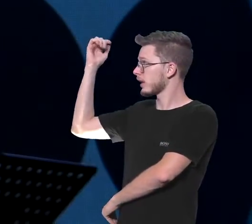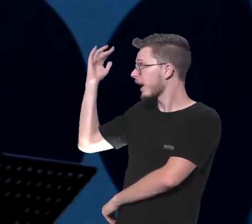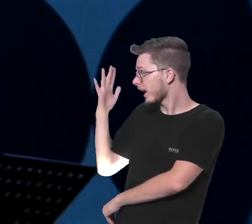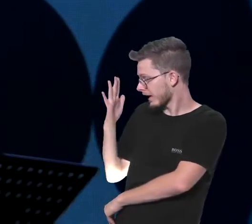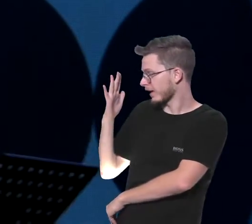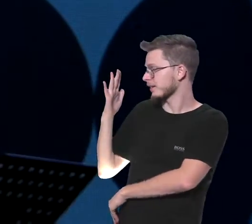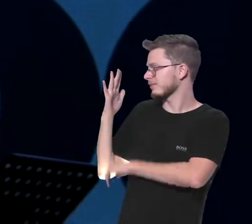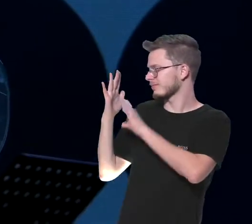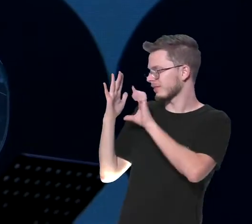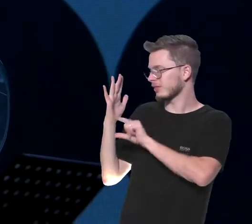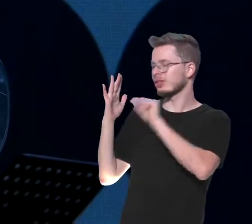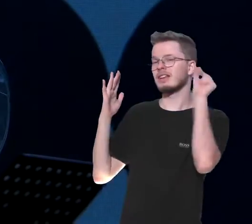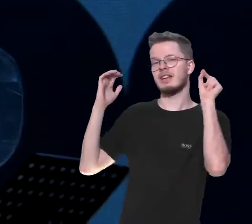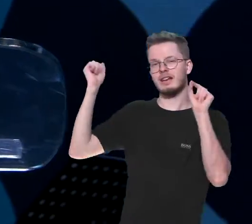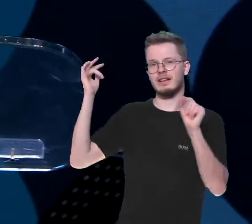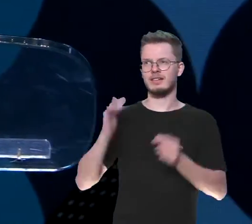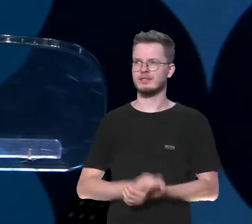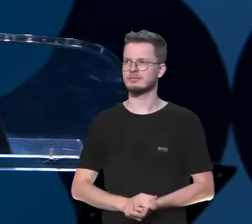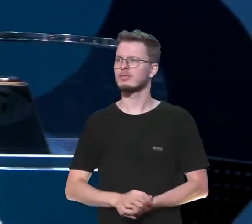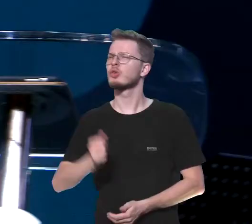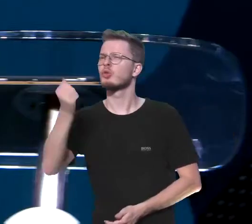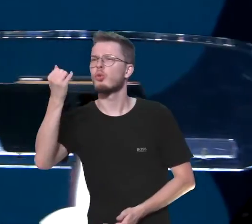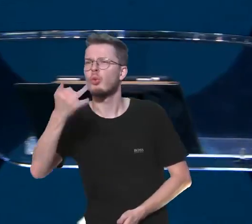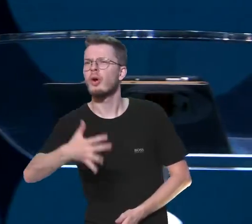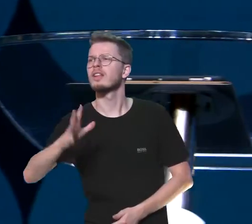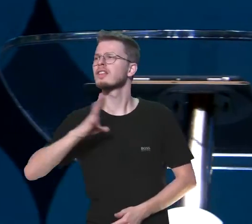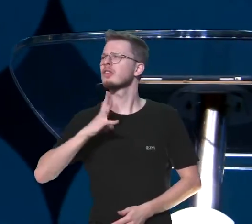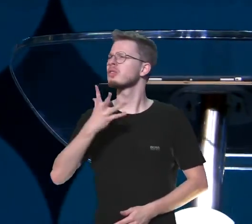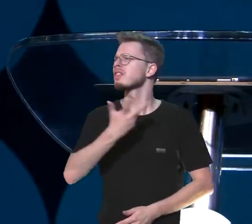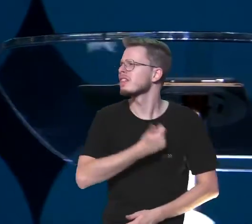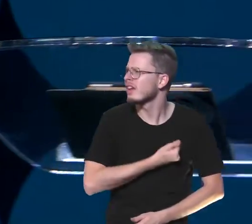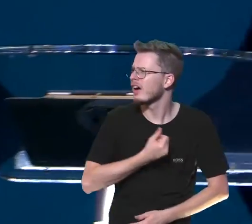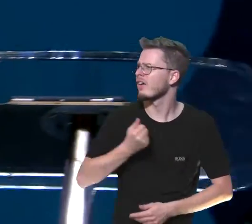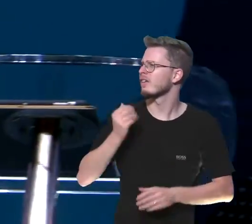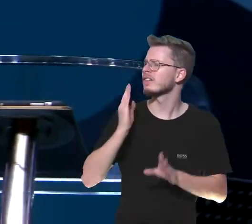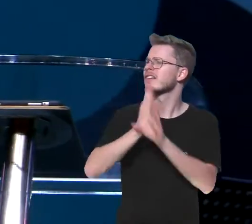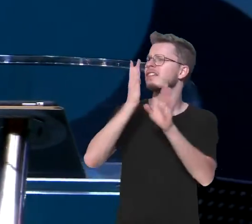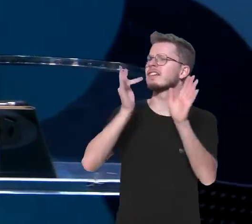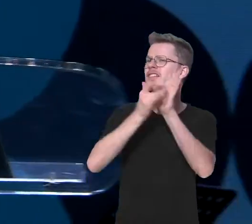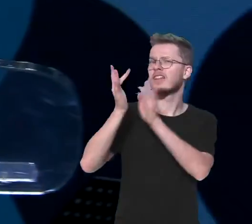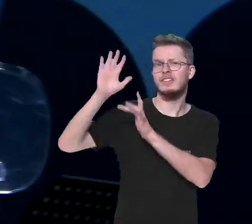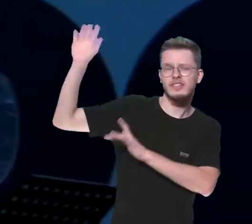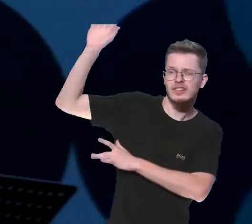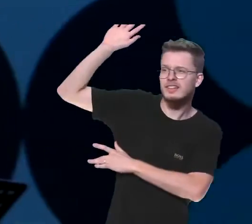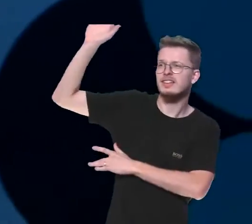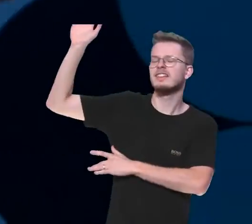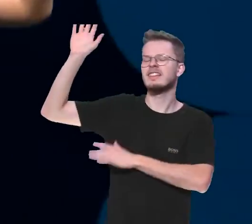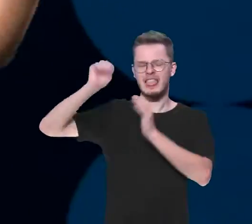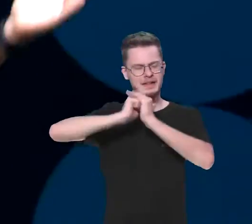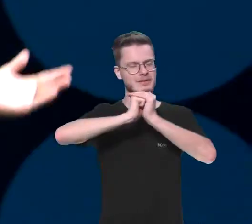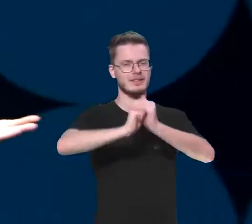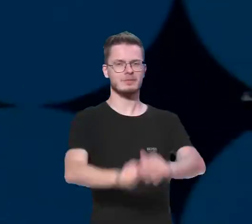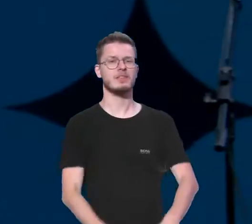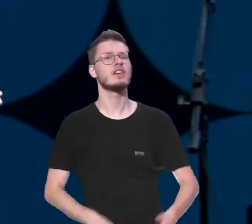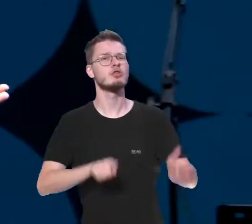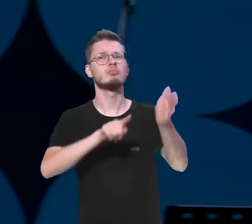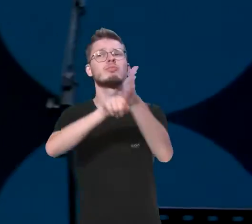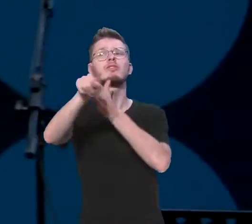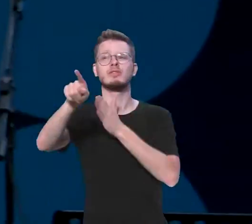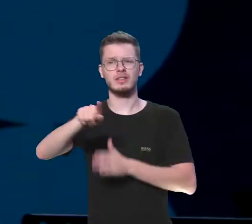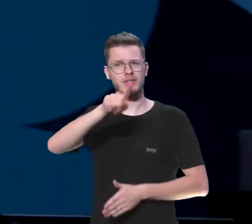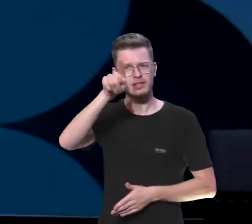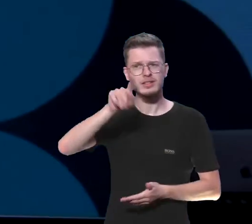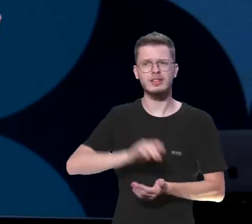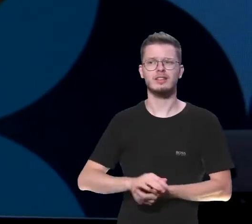são salvos em Cristo Jesus? Deixa eu ver, levante sua mão assim, dá uma glória a Deus. Amém. Deixa eu fazer uma pergunta para você que levantou a